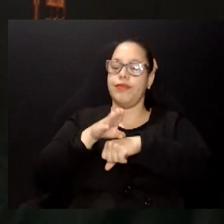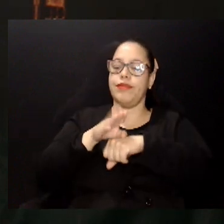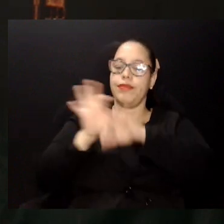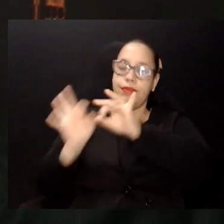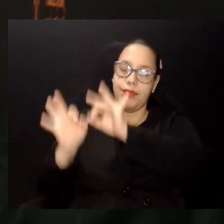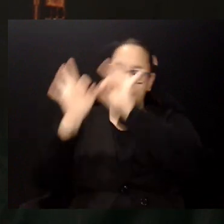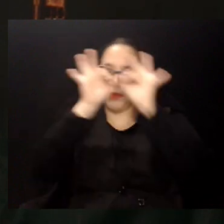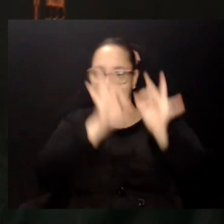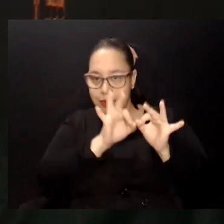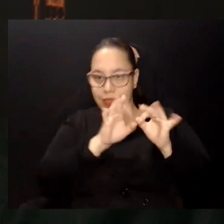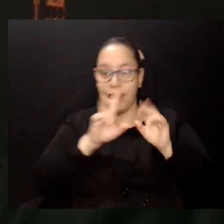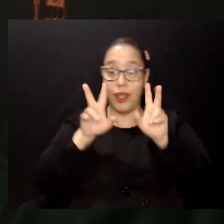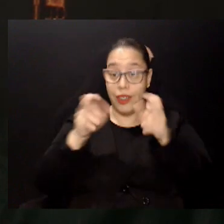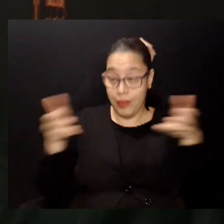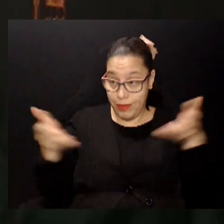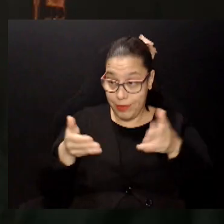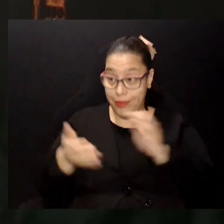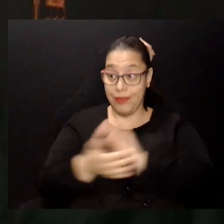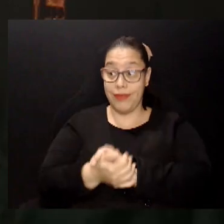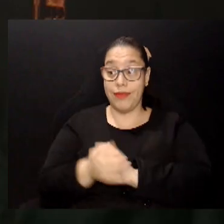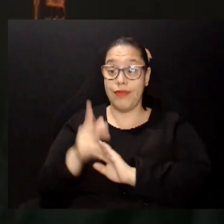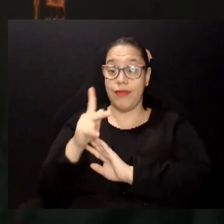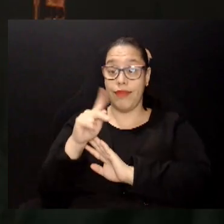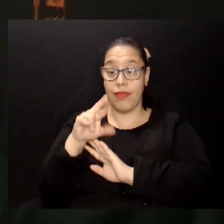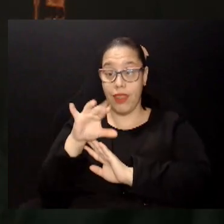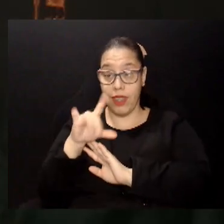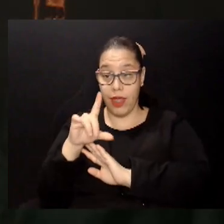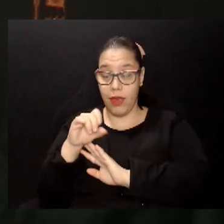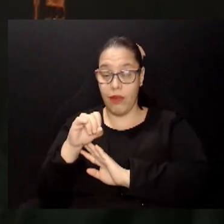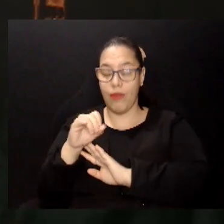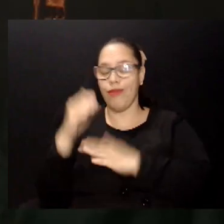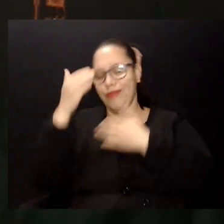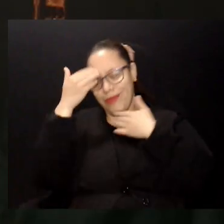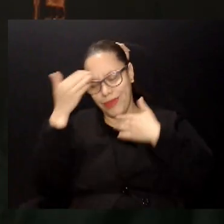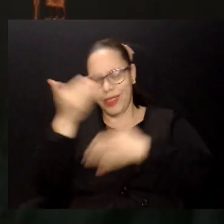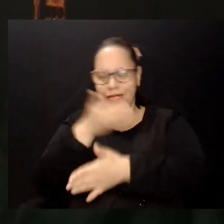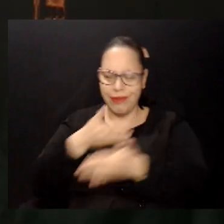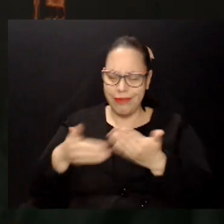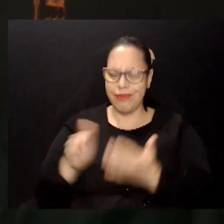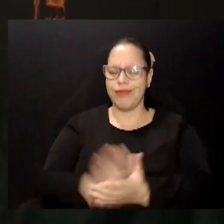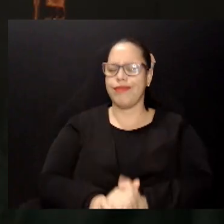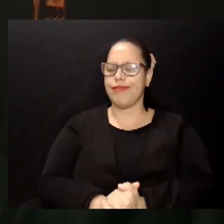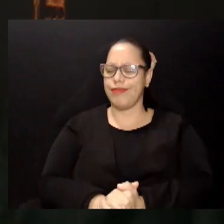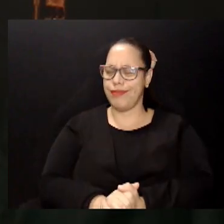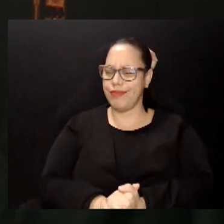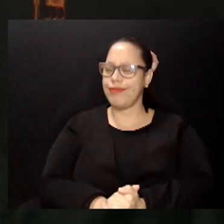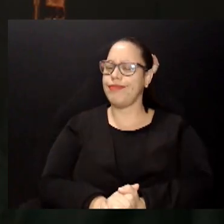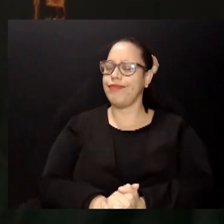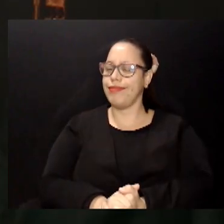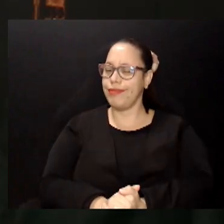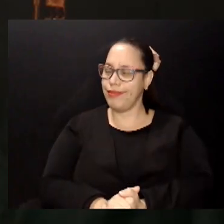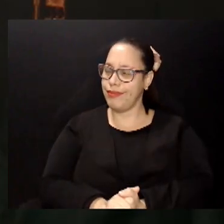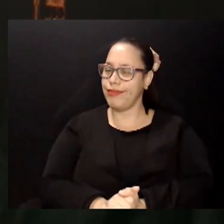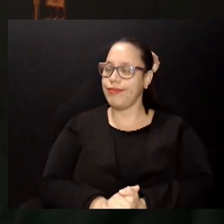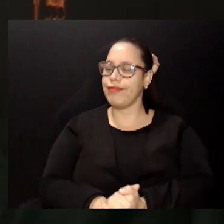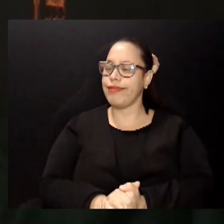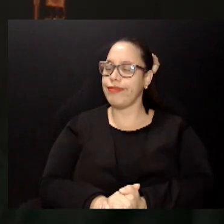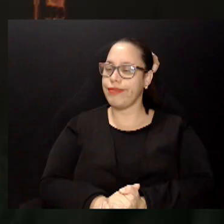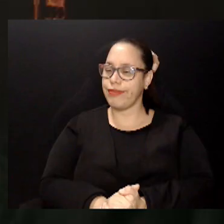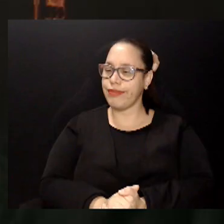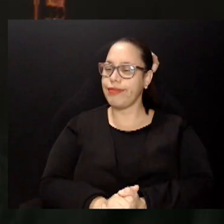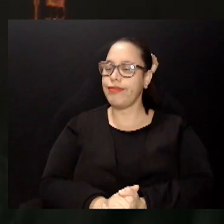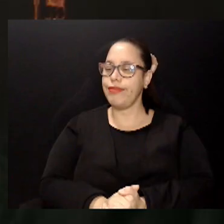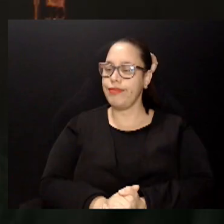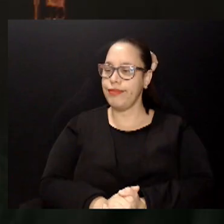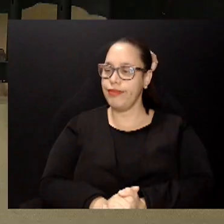tema de hoje. Paulo, Ricardo, muito obrigada pela sua participação, a sua contribuição com tanta informação,